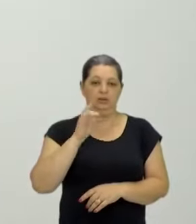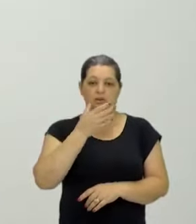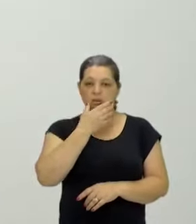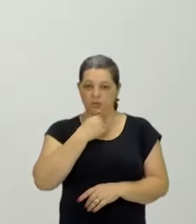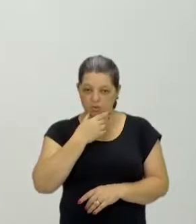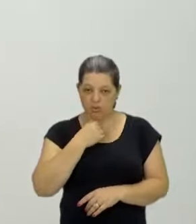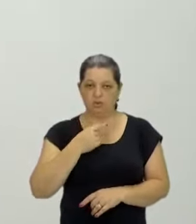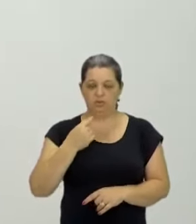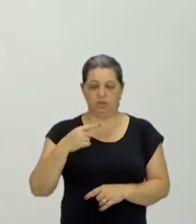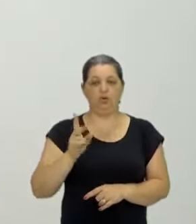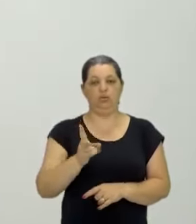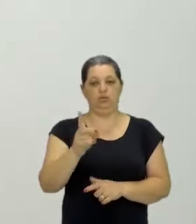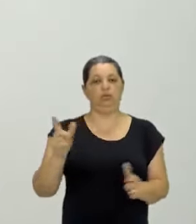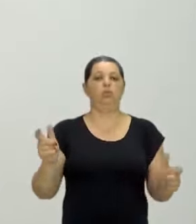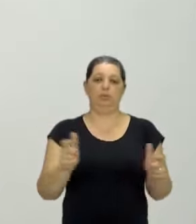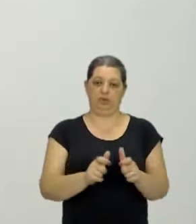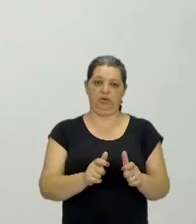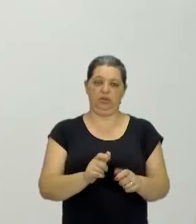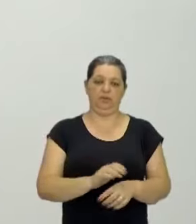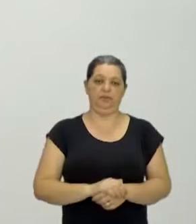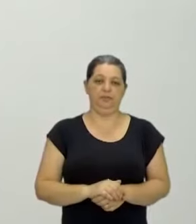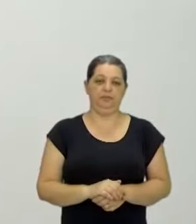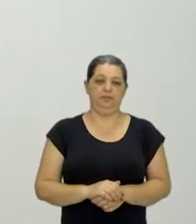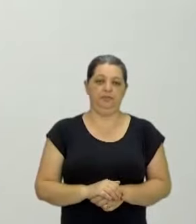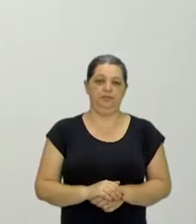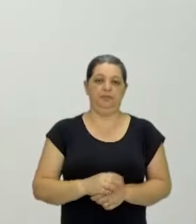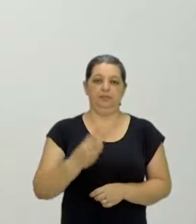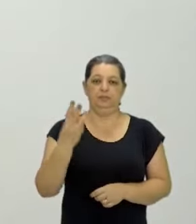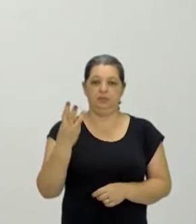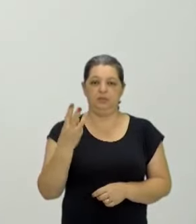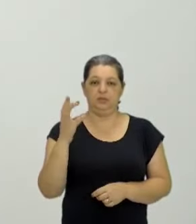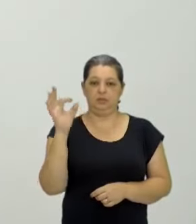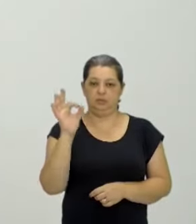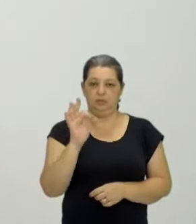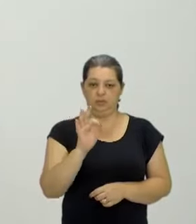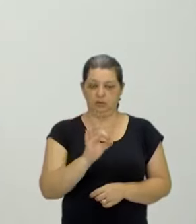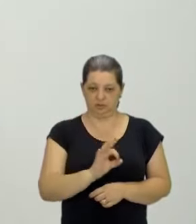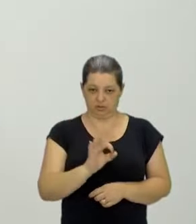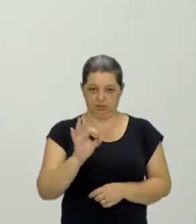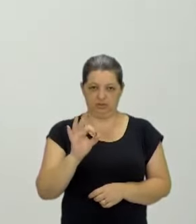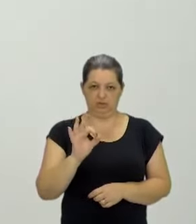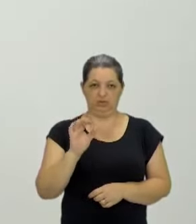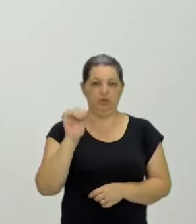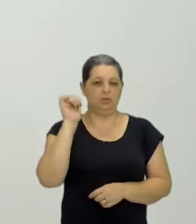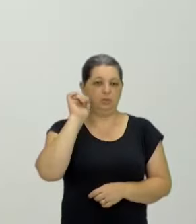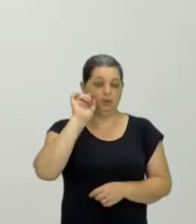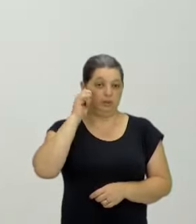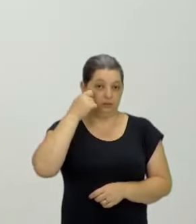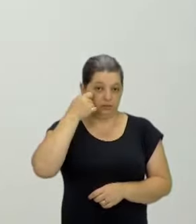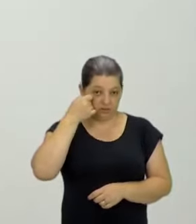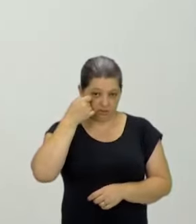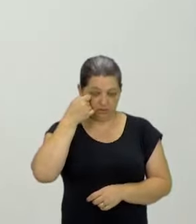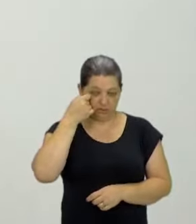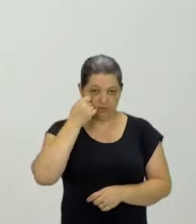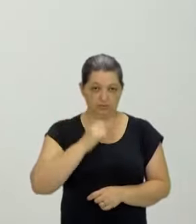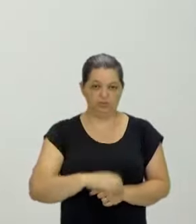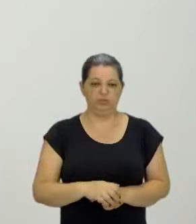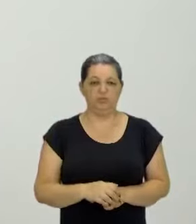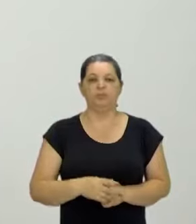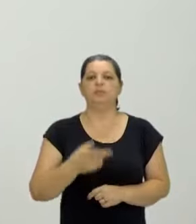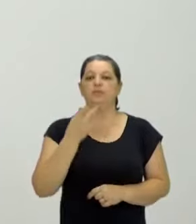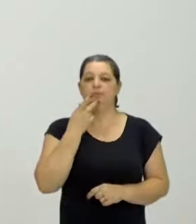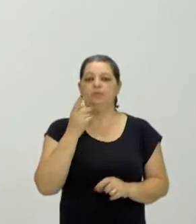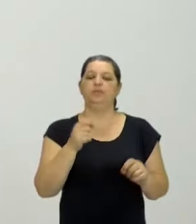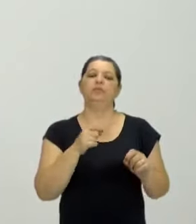sendo minoria. E detalhe, né, esses 3%, né, de mulheres pretas ou negras, diz muito da